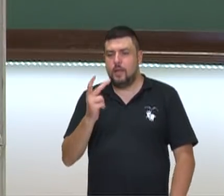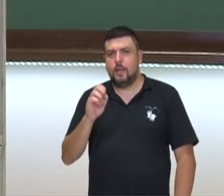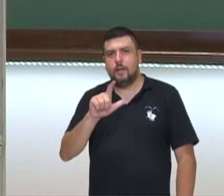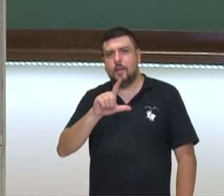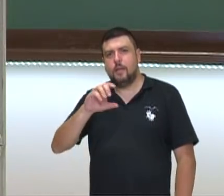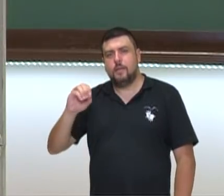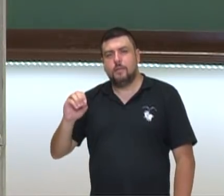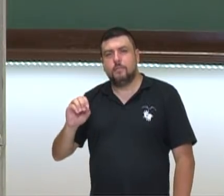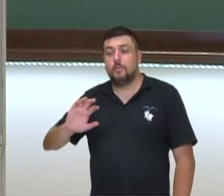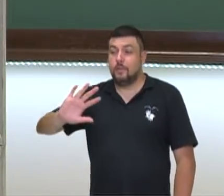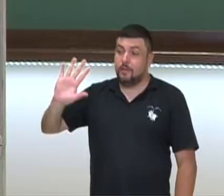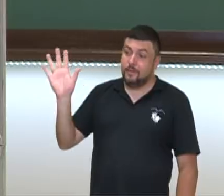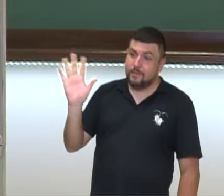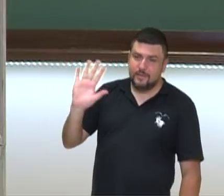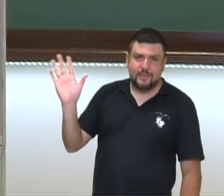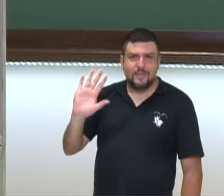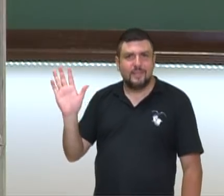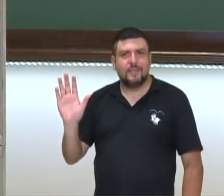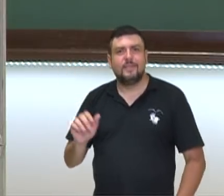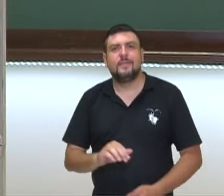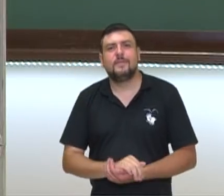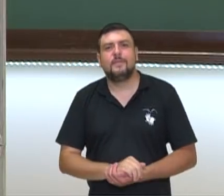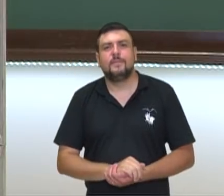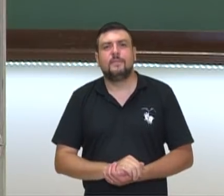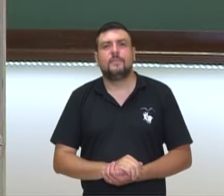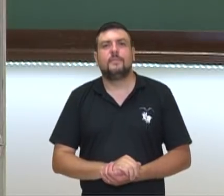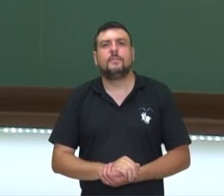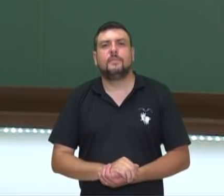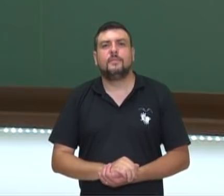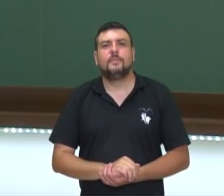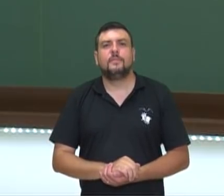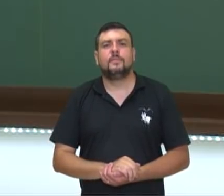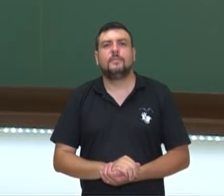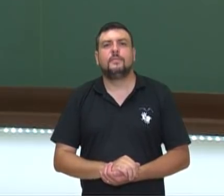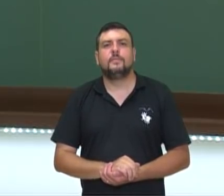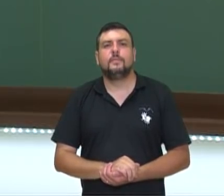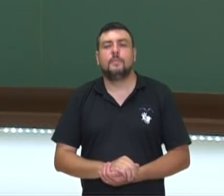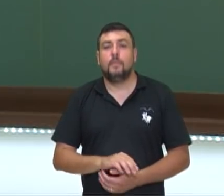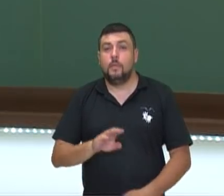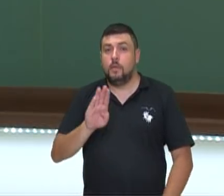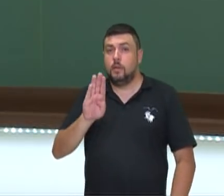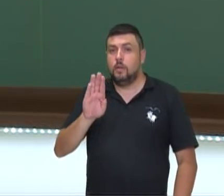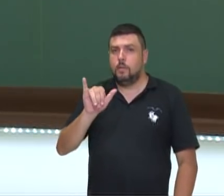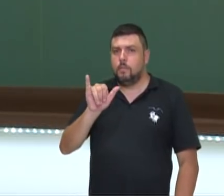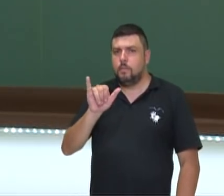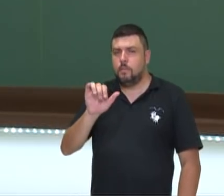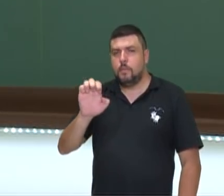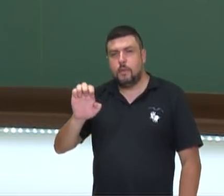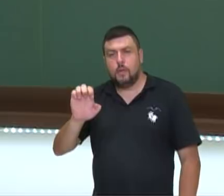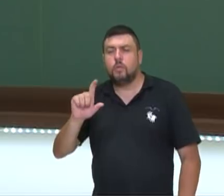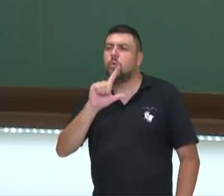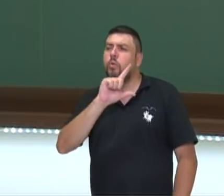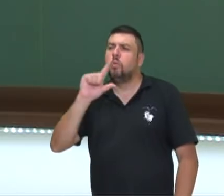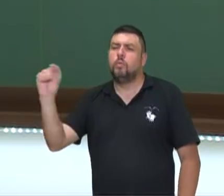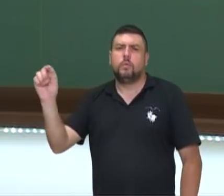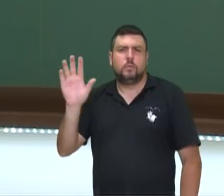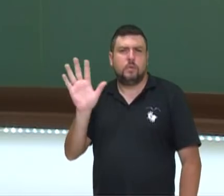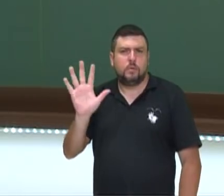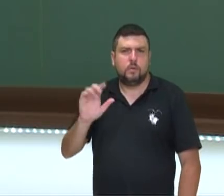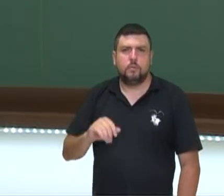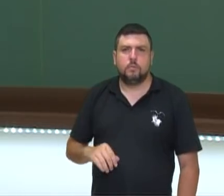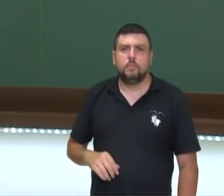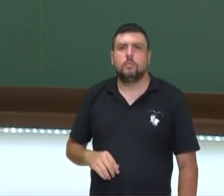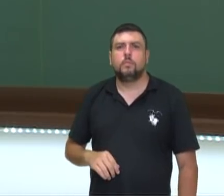para cumprimentar as pessoas. Hi, hello. Bye significa tchau. See you